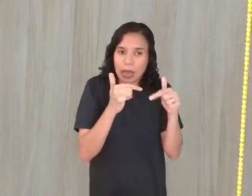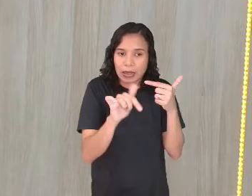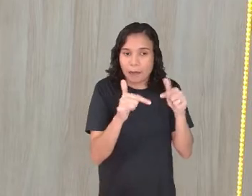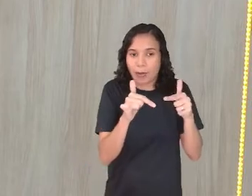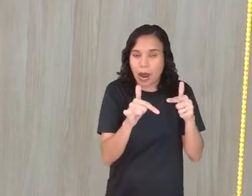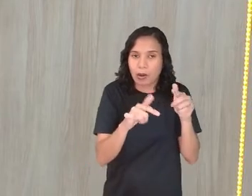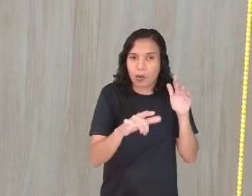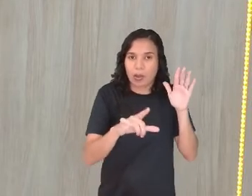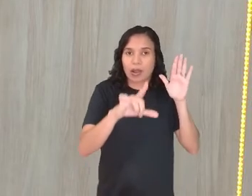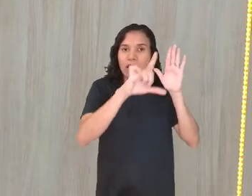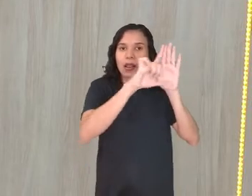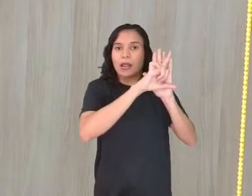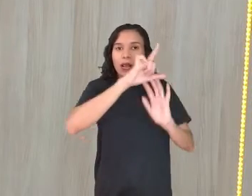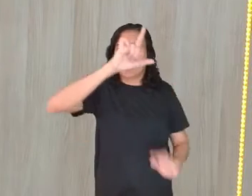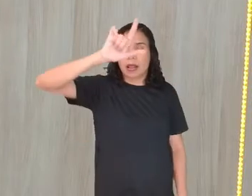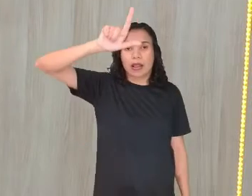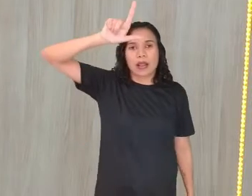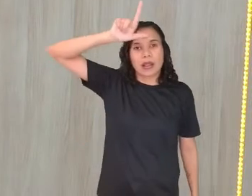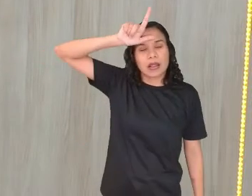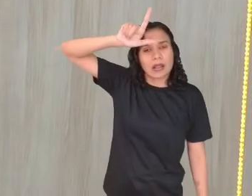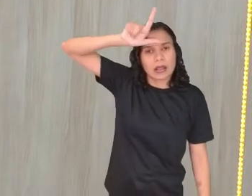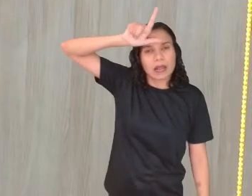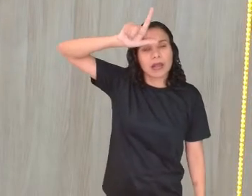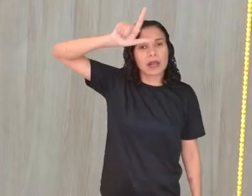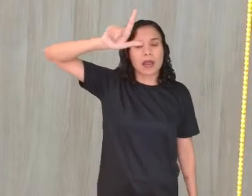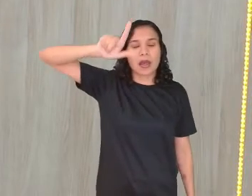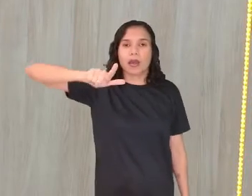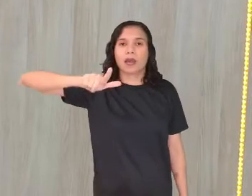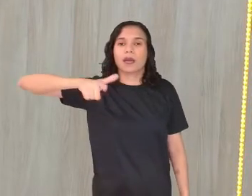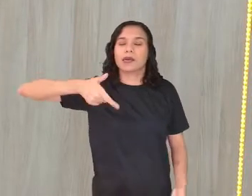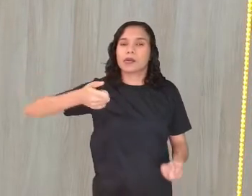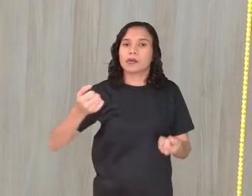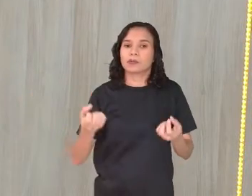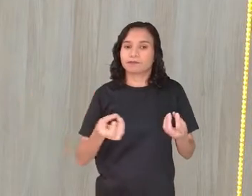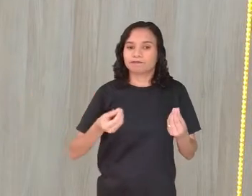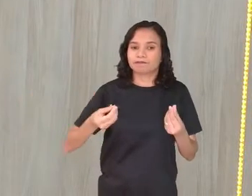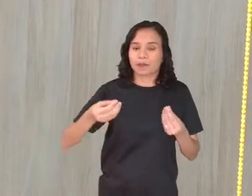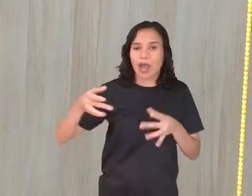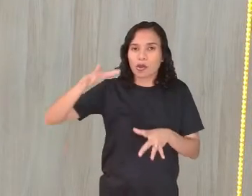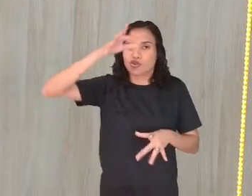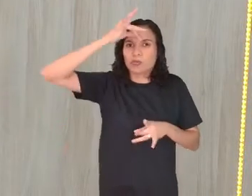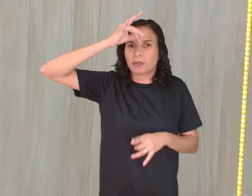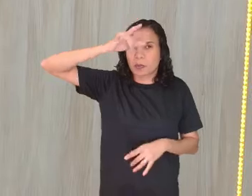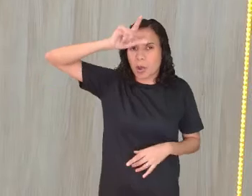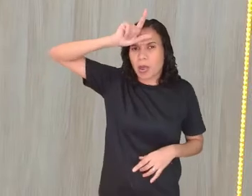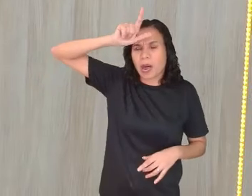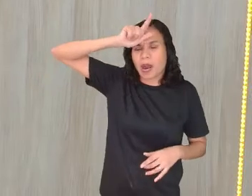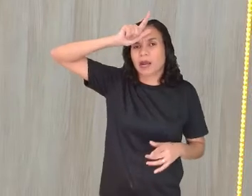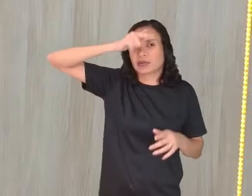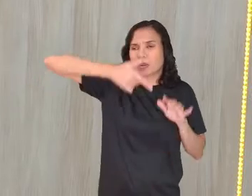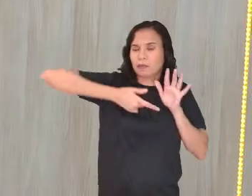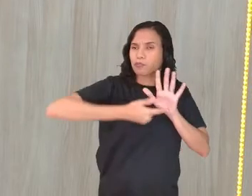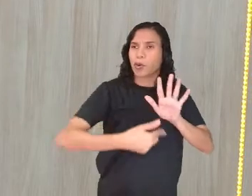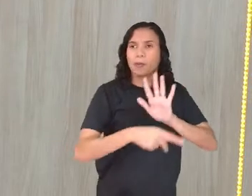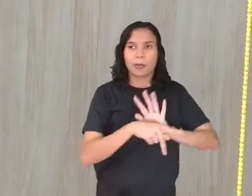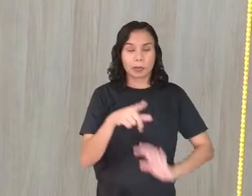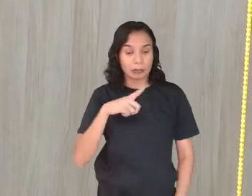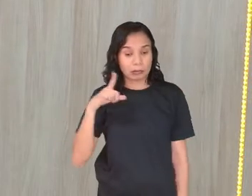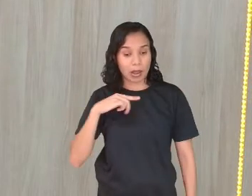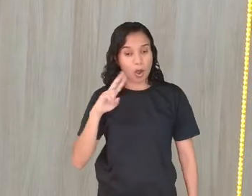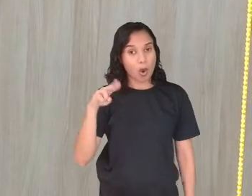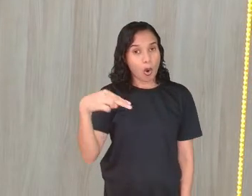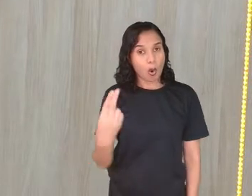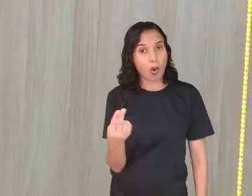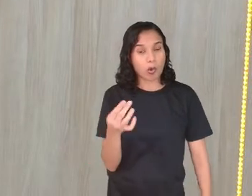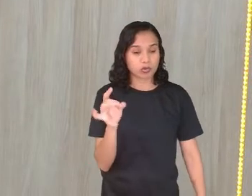de liderança, de trabalhos que são ali destaques de liderança, ou